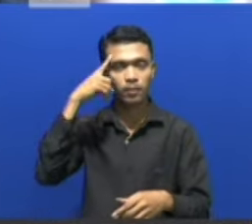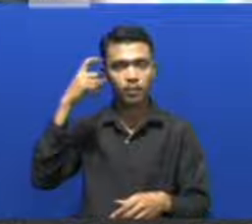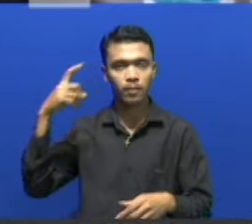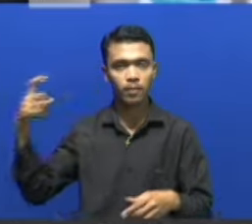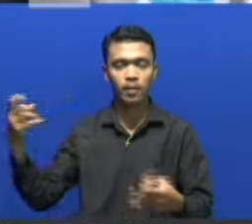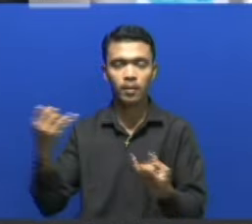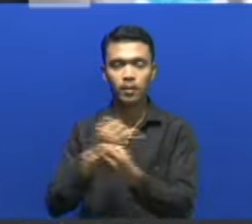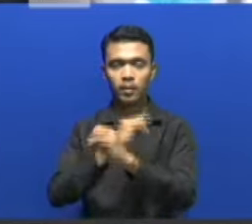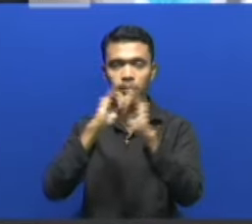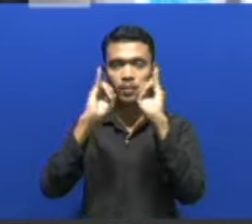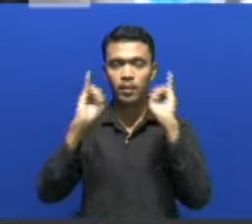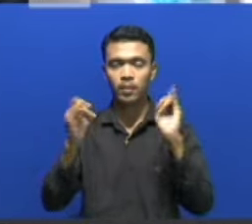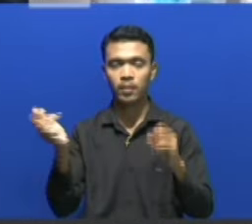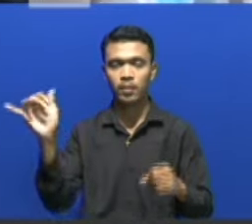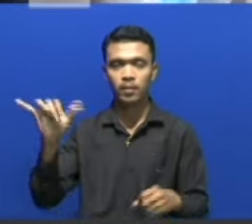tudo bele.